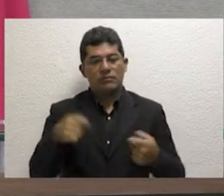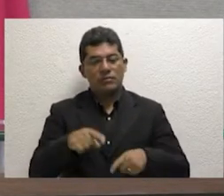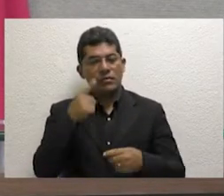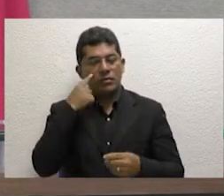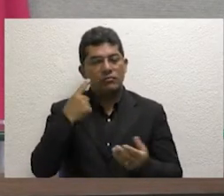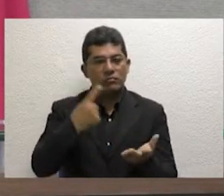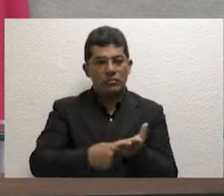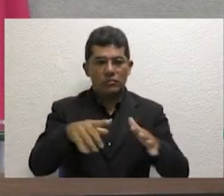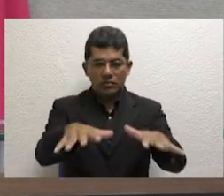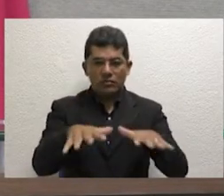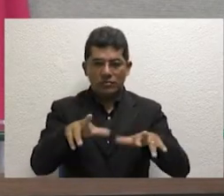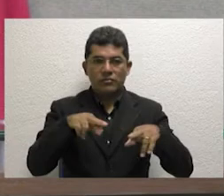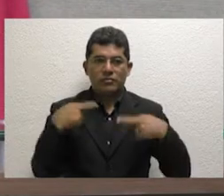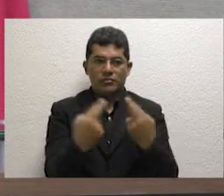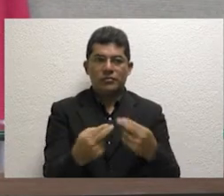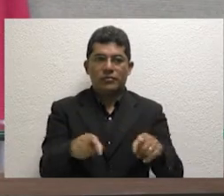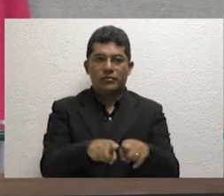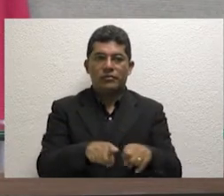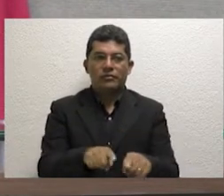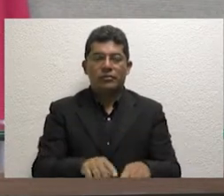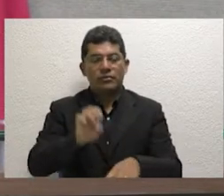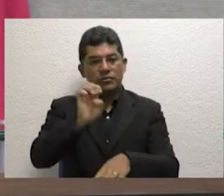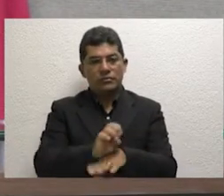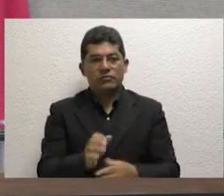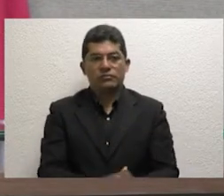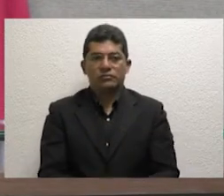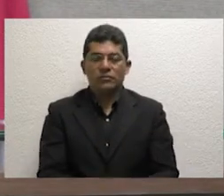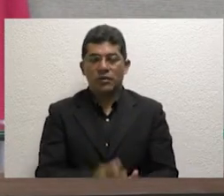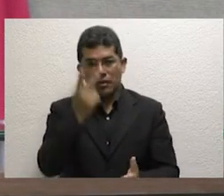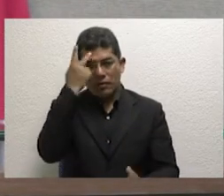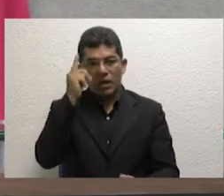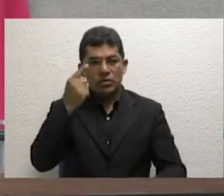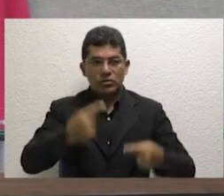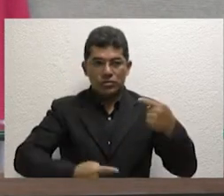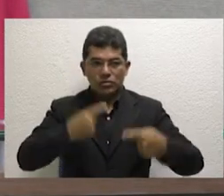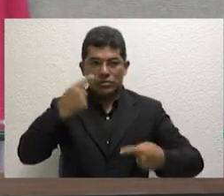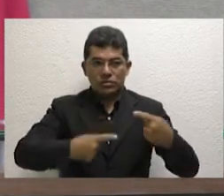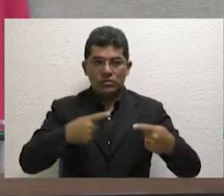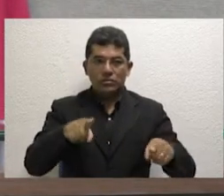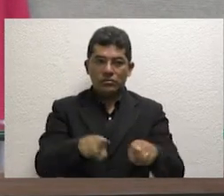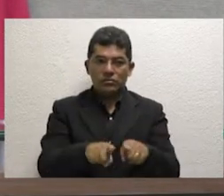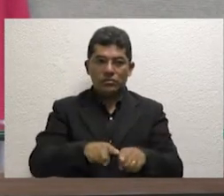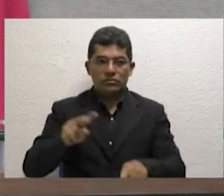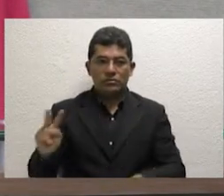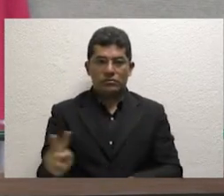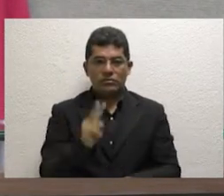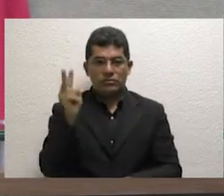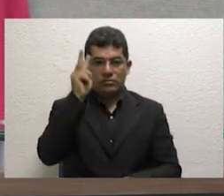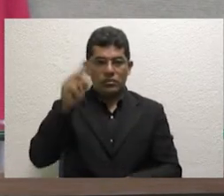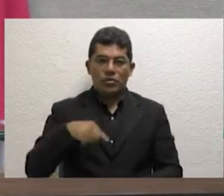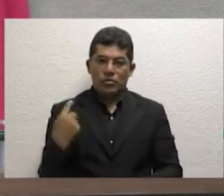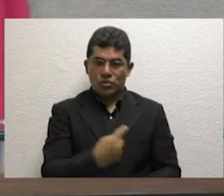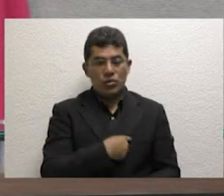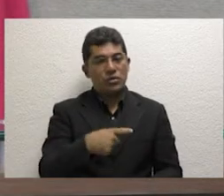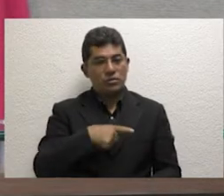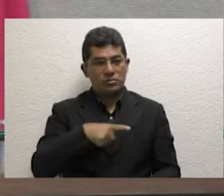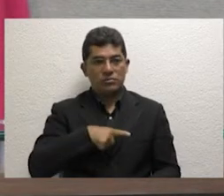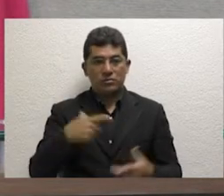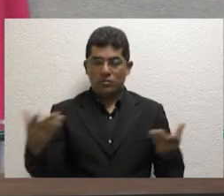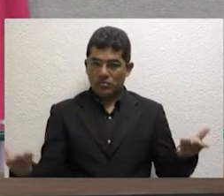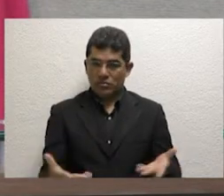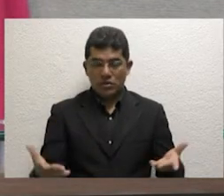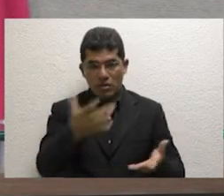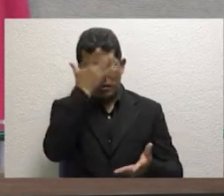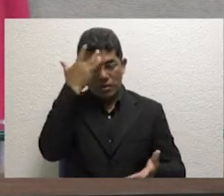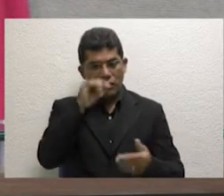pública aqui na Assembleia para discutir e para fazer valer, porque nós estamos incentivando as pessoas a